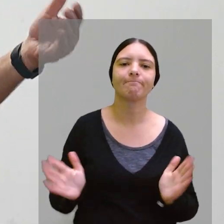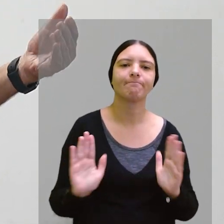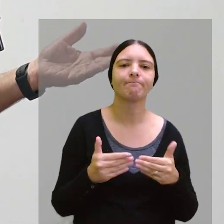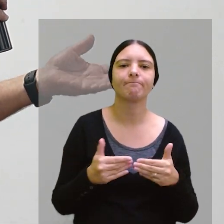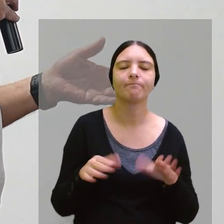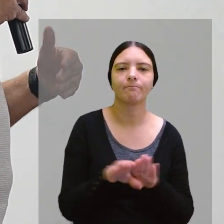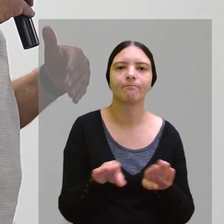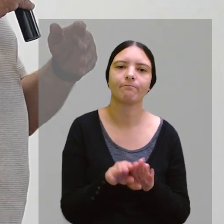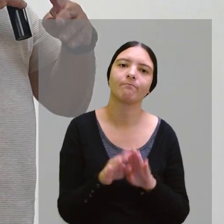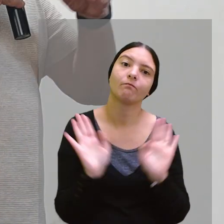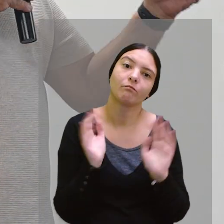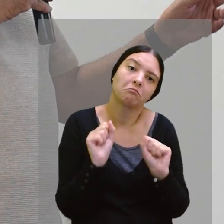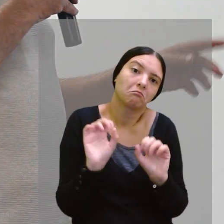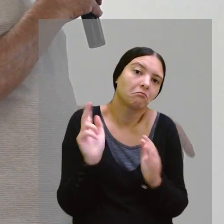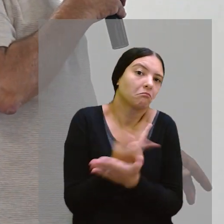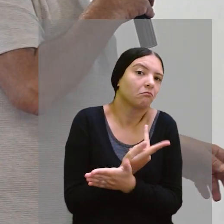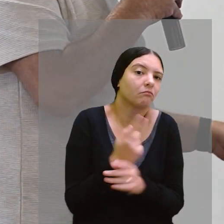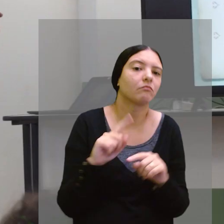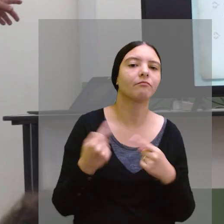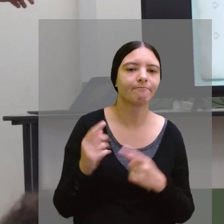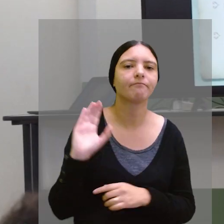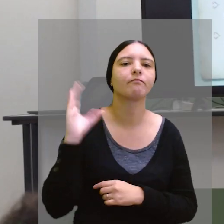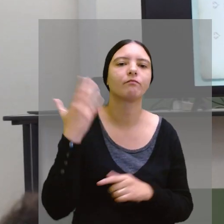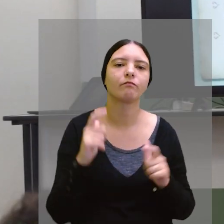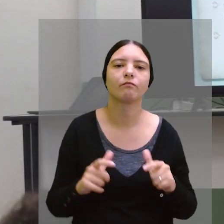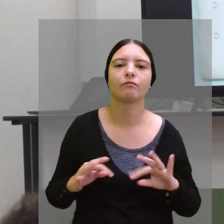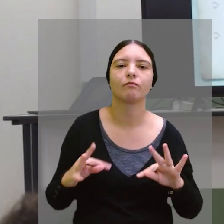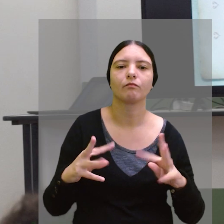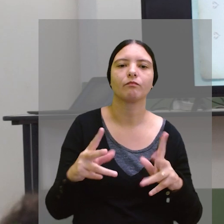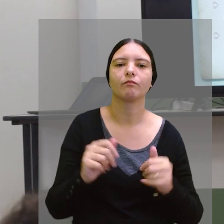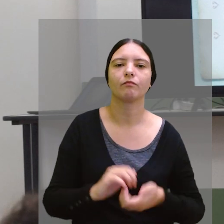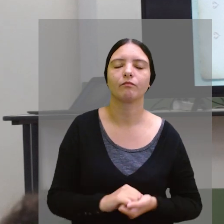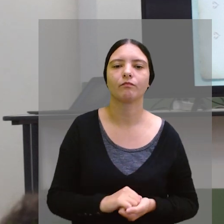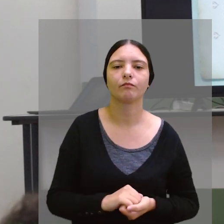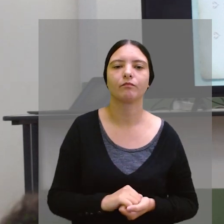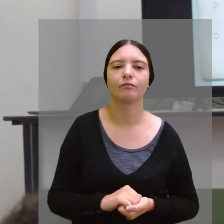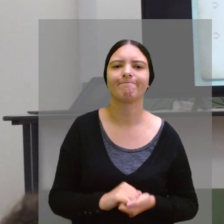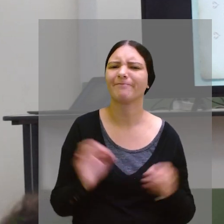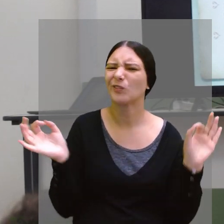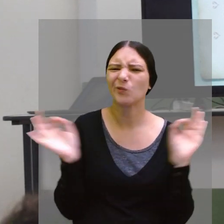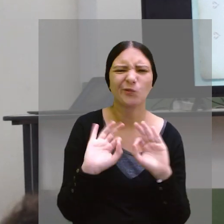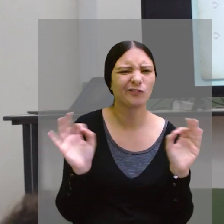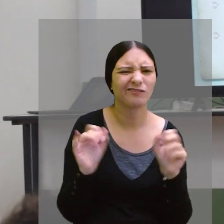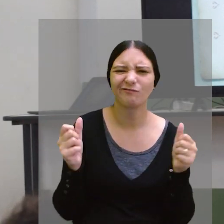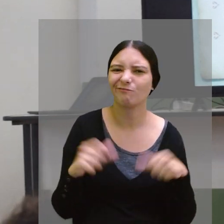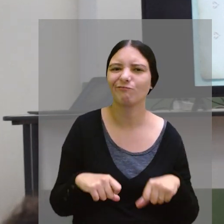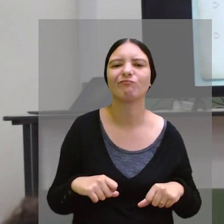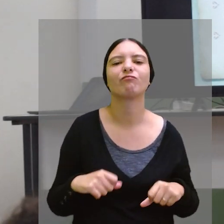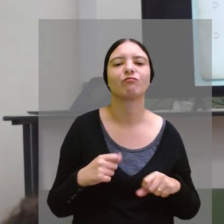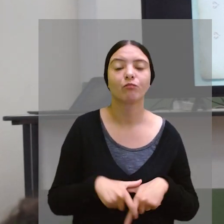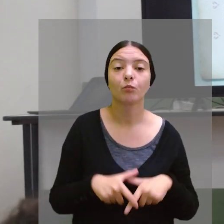seja, talvez eu até esteja equivocado, mas isso acontece para todo lugar. Uma coisa terrível,